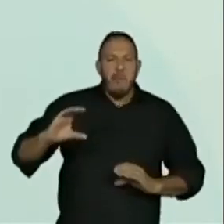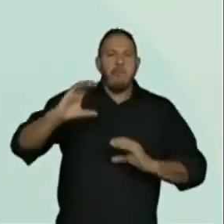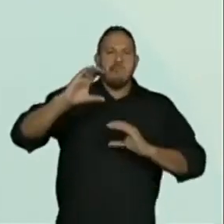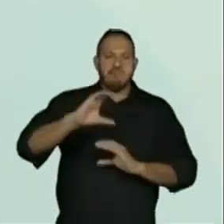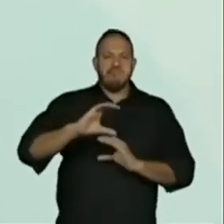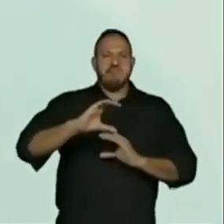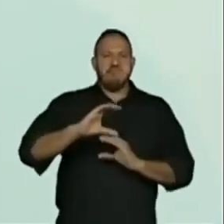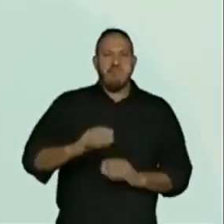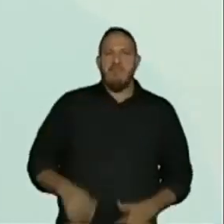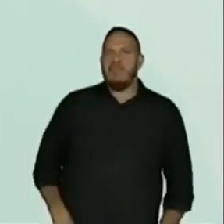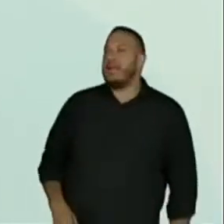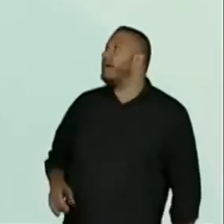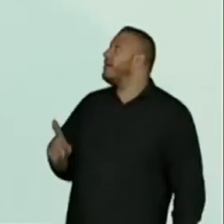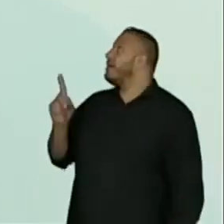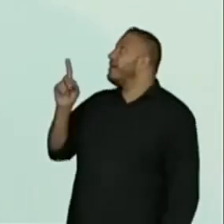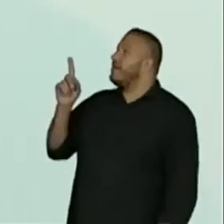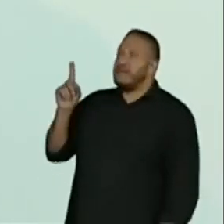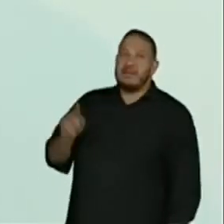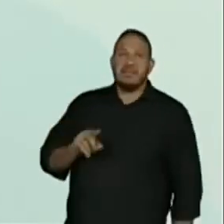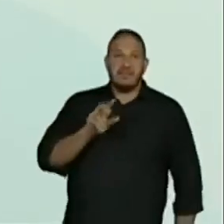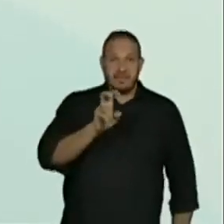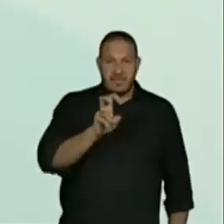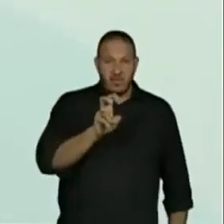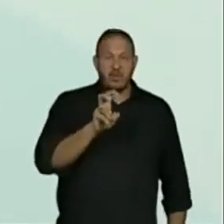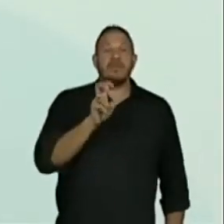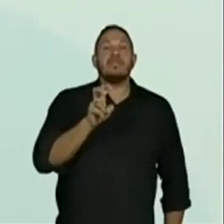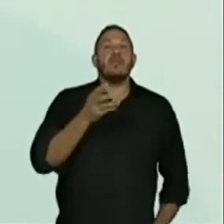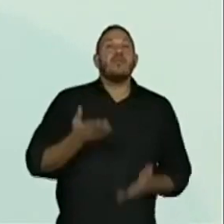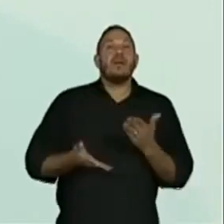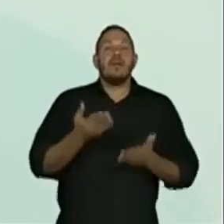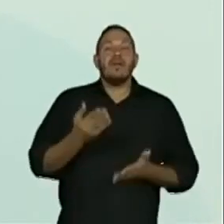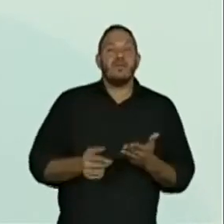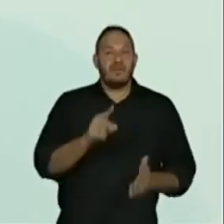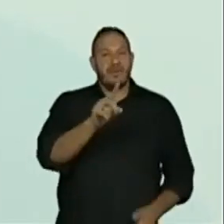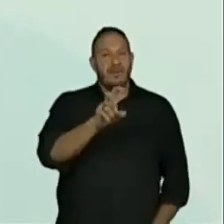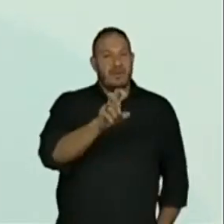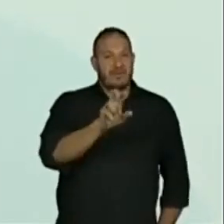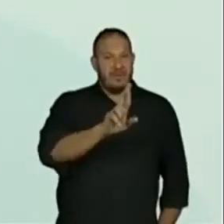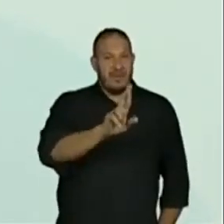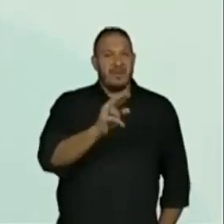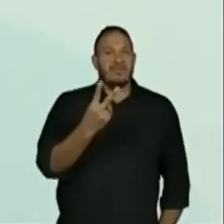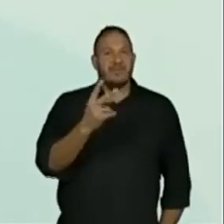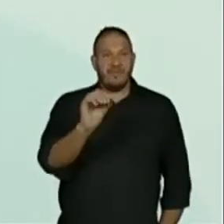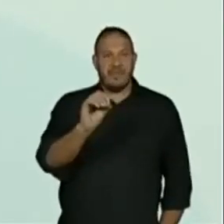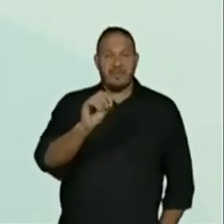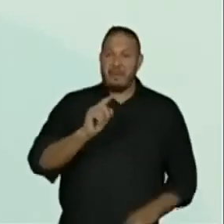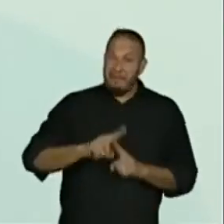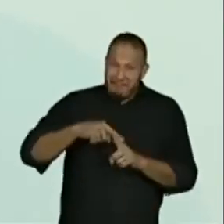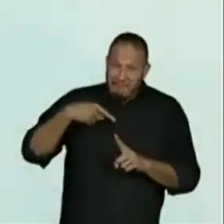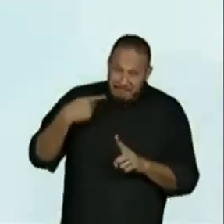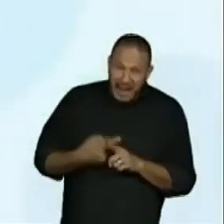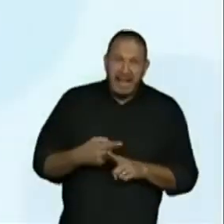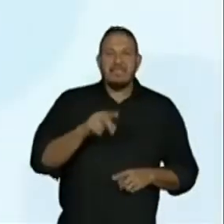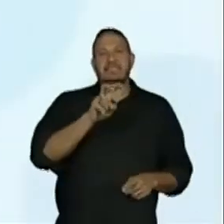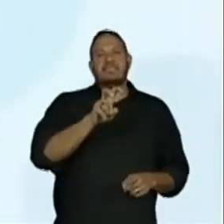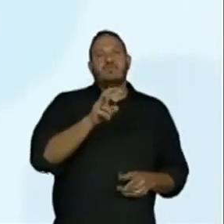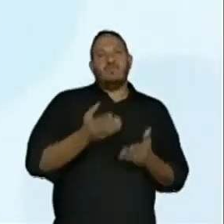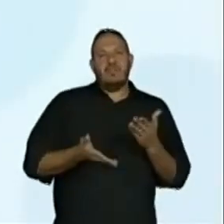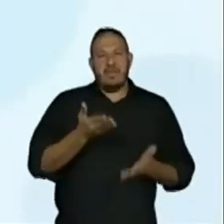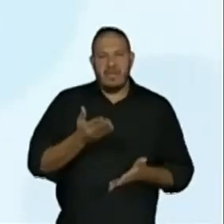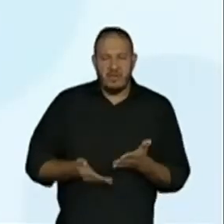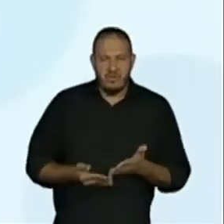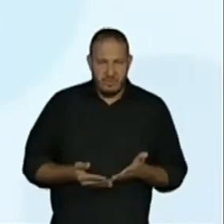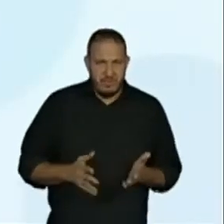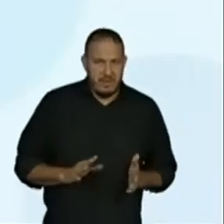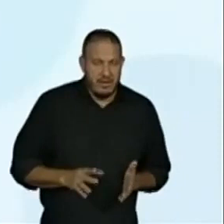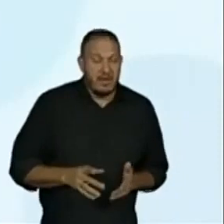5 quilos mais 5 quilos, que é o que a gente vai calcular. Ora, mas não é a quantidade